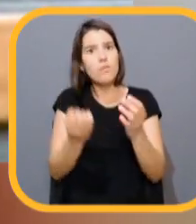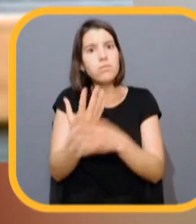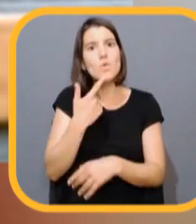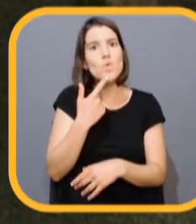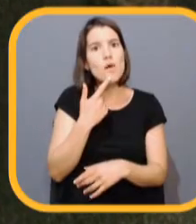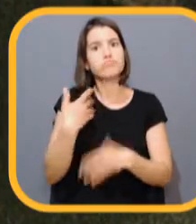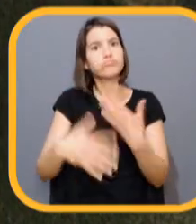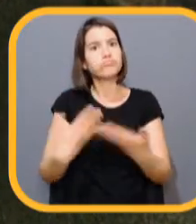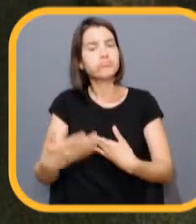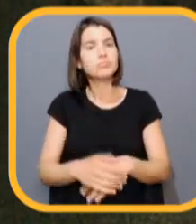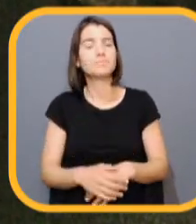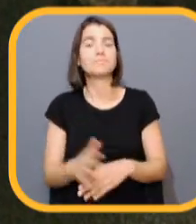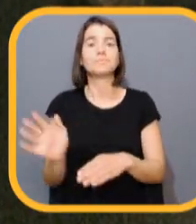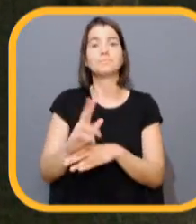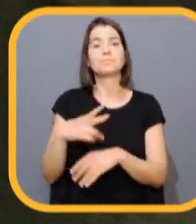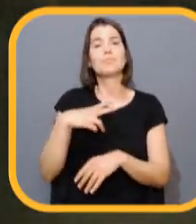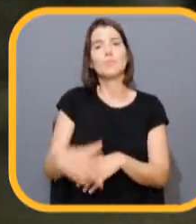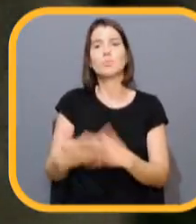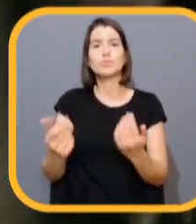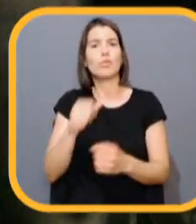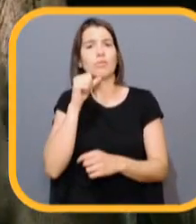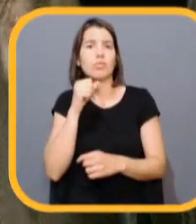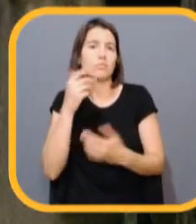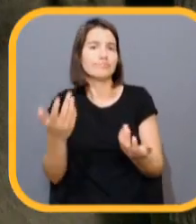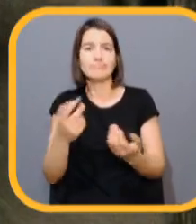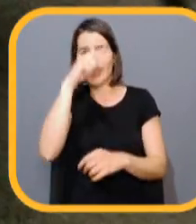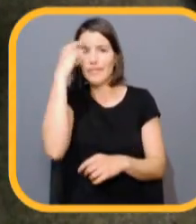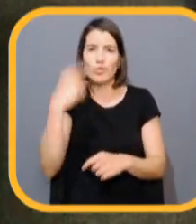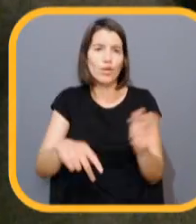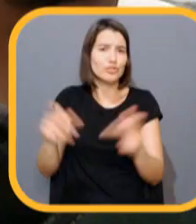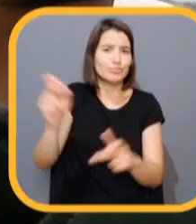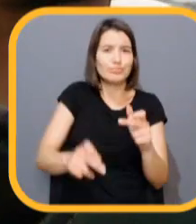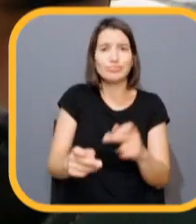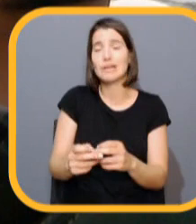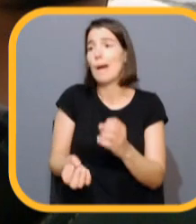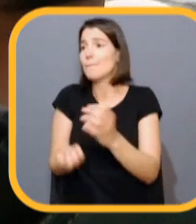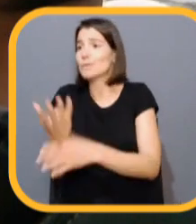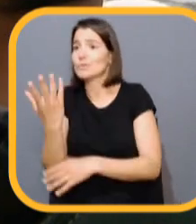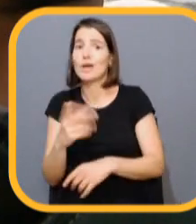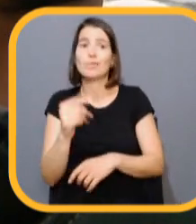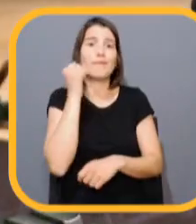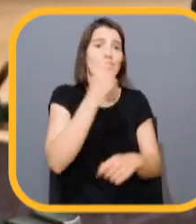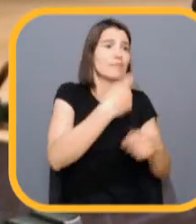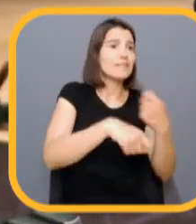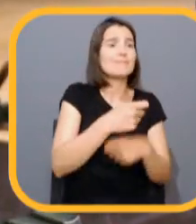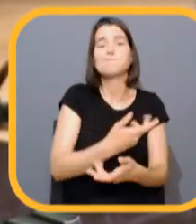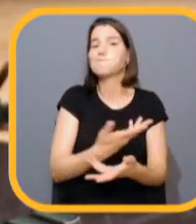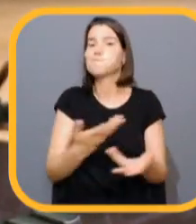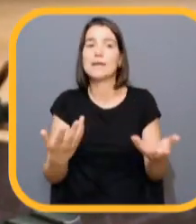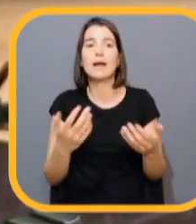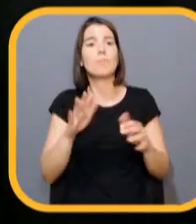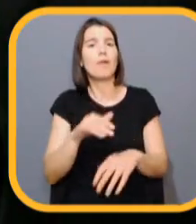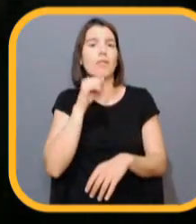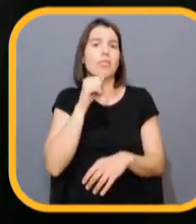criatividade, de grande vitalidade. São poucos os momentos em que o cinema português não esteve a passar dificuldades, quer na produção, quer na circulação dos